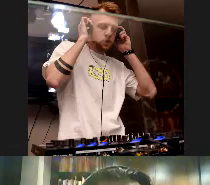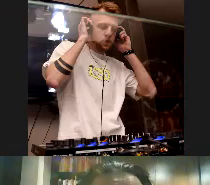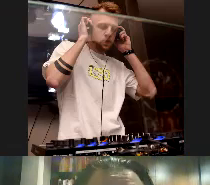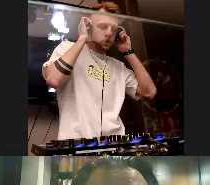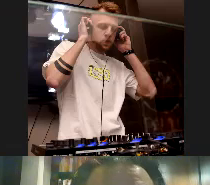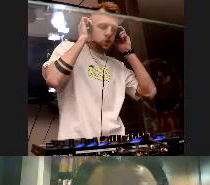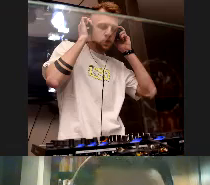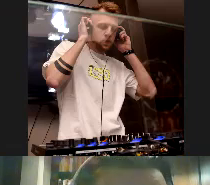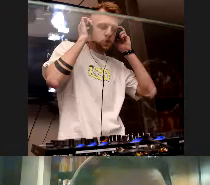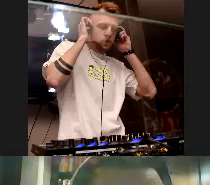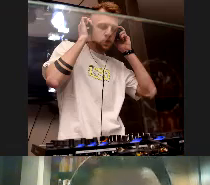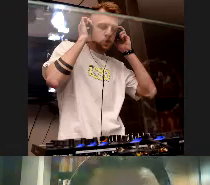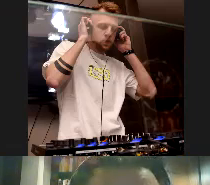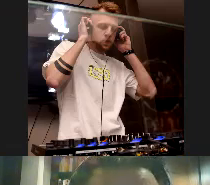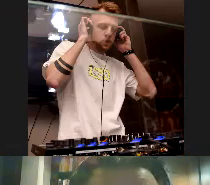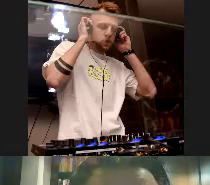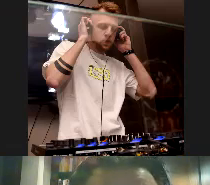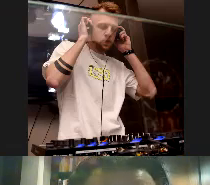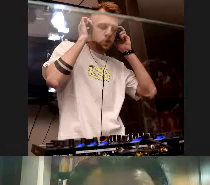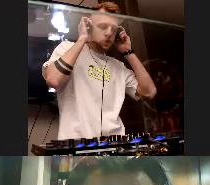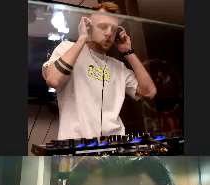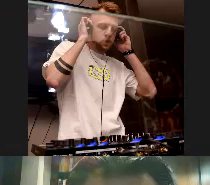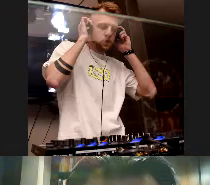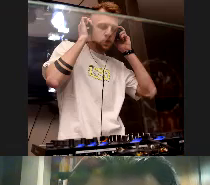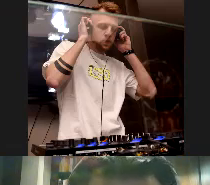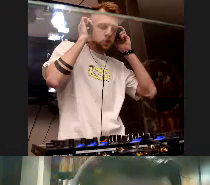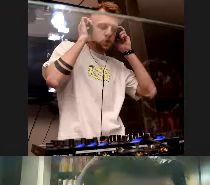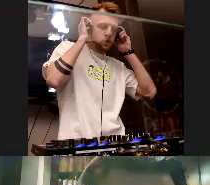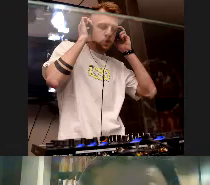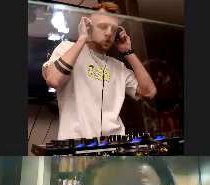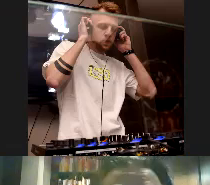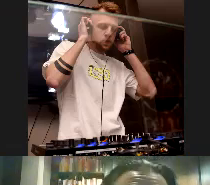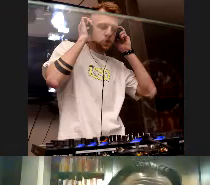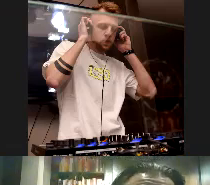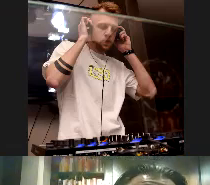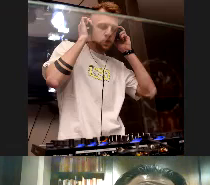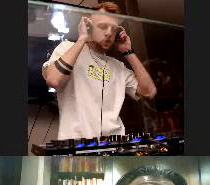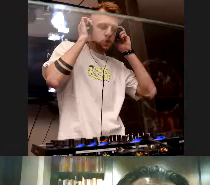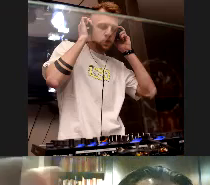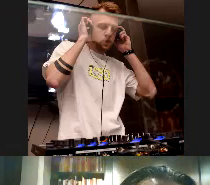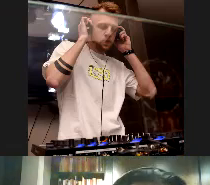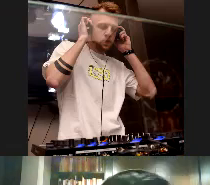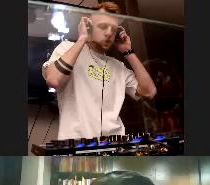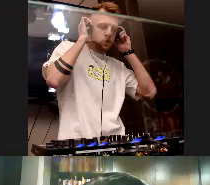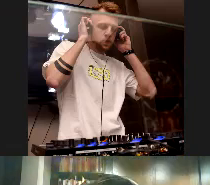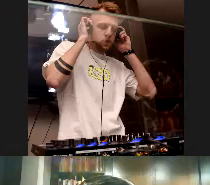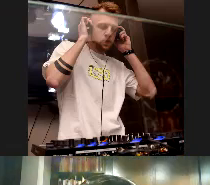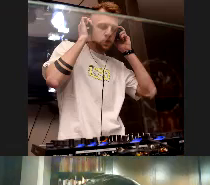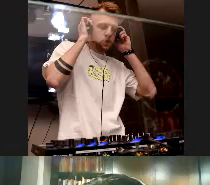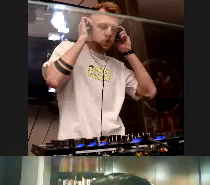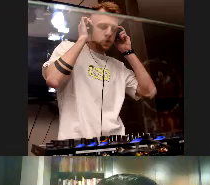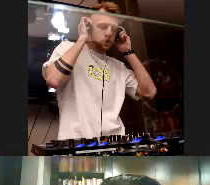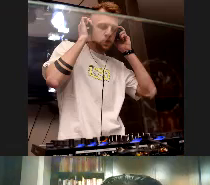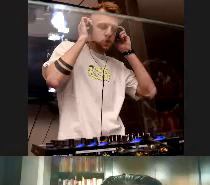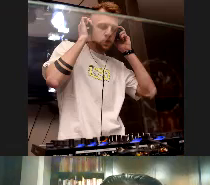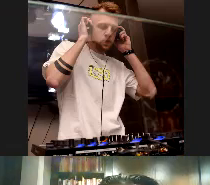bem aquoso. E esse concreto, esse Lahar, ele vai varrendo tudo. Botem no YouTube